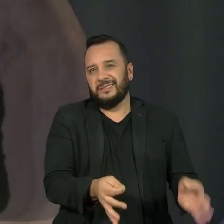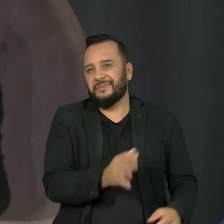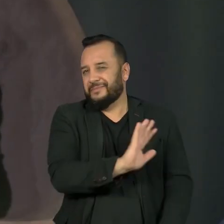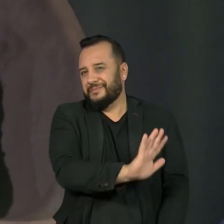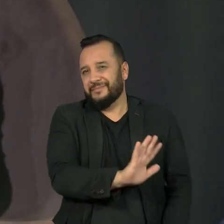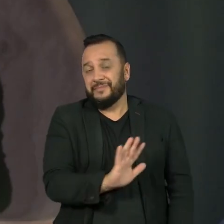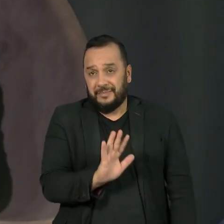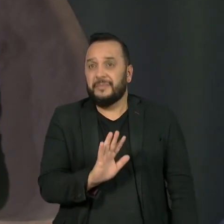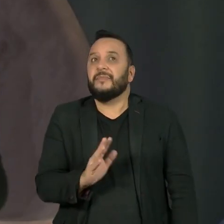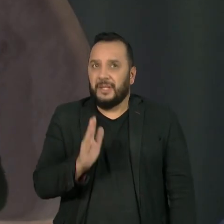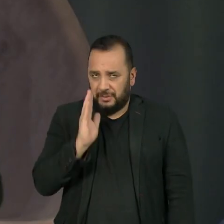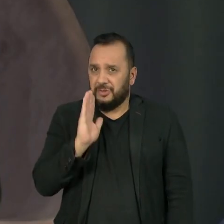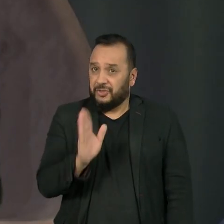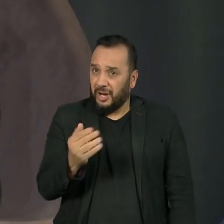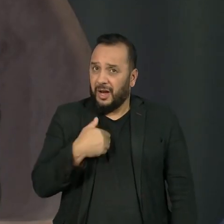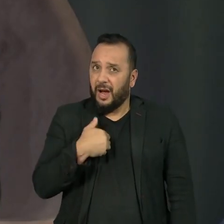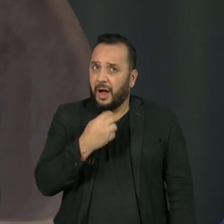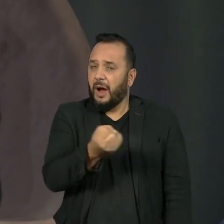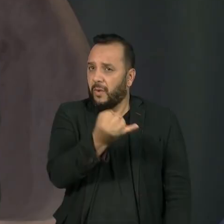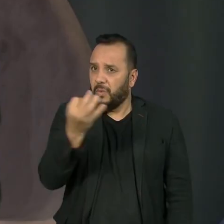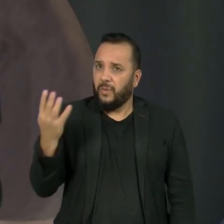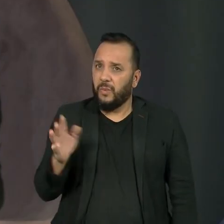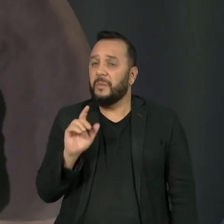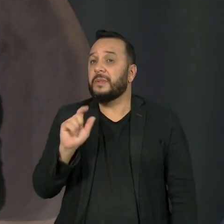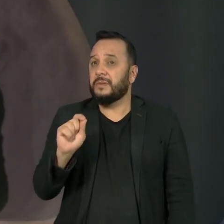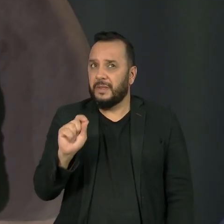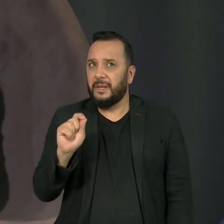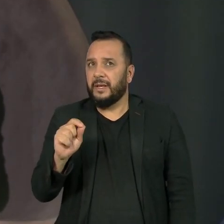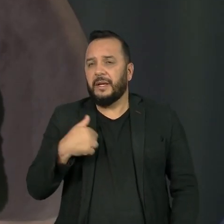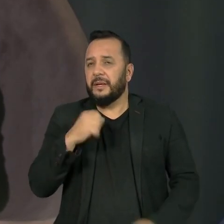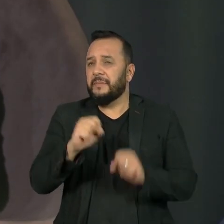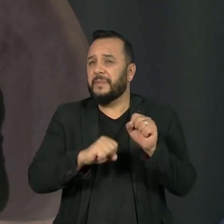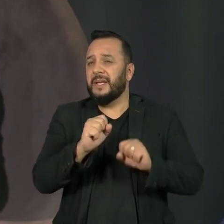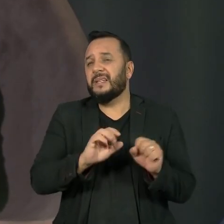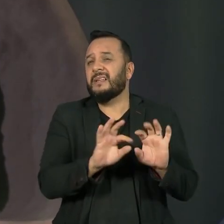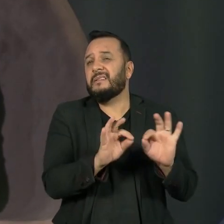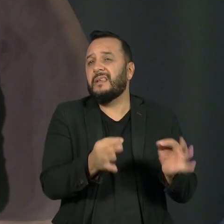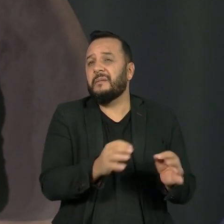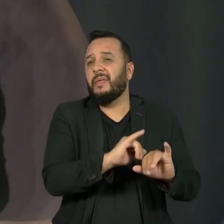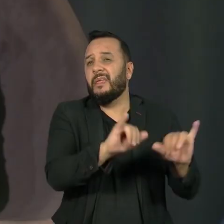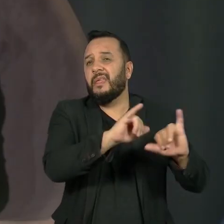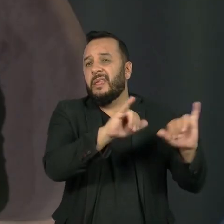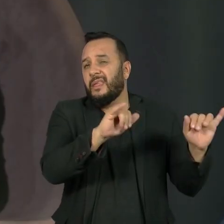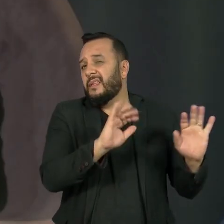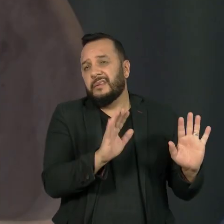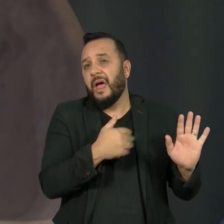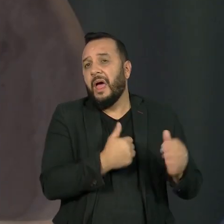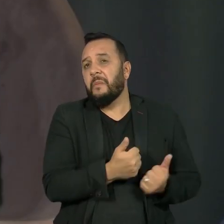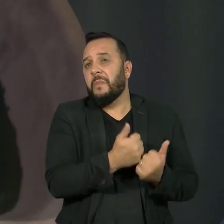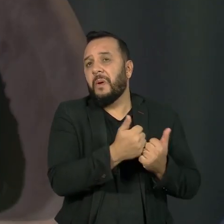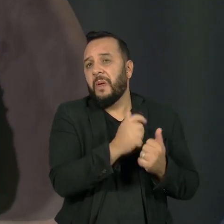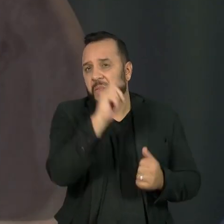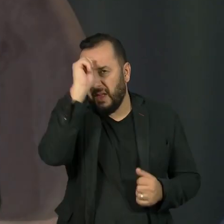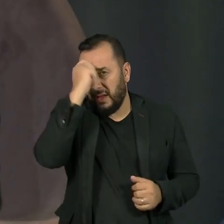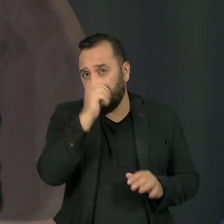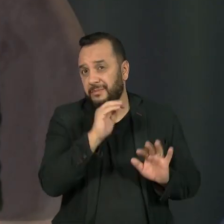seu branding e algumas se mostraram de maneira somente superficial, como realmente participantes nisso, nós vimos quem ficou e